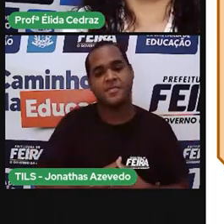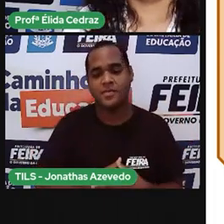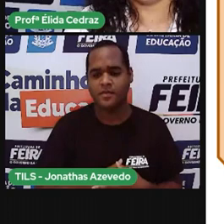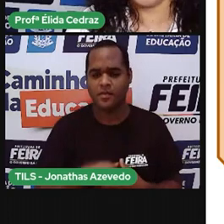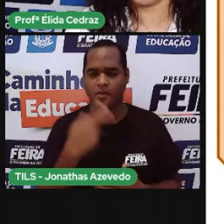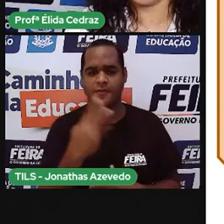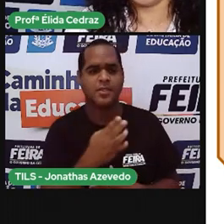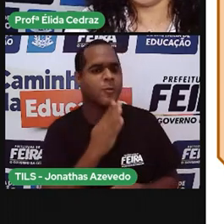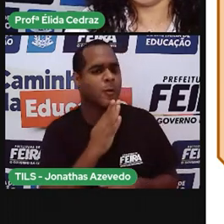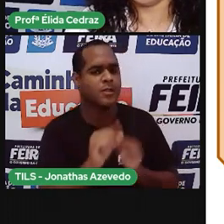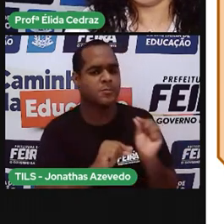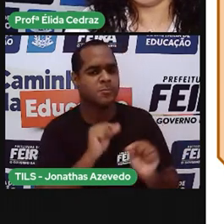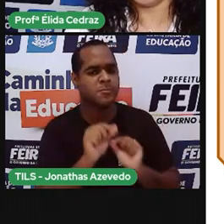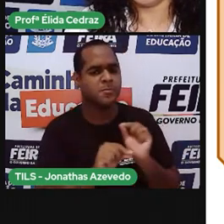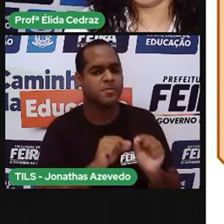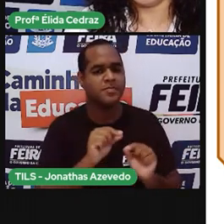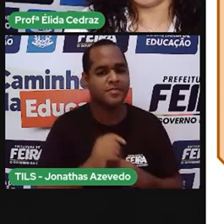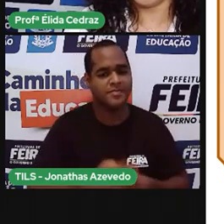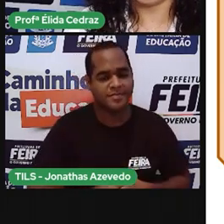de casa conhece?